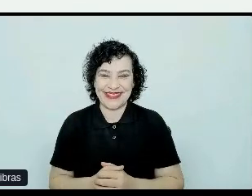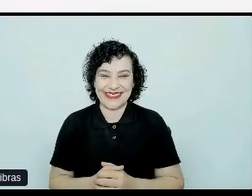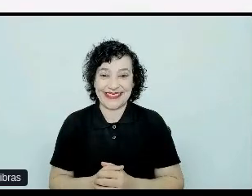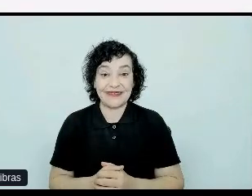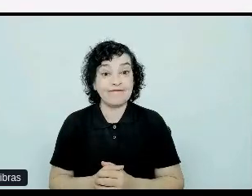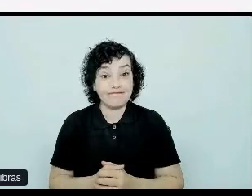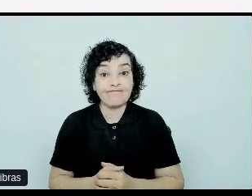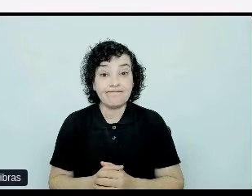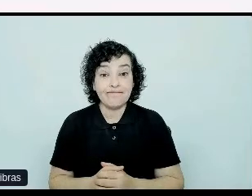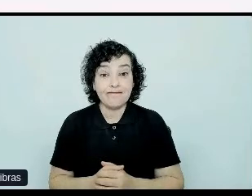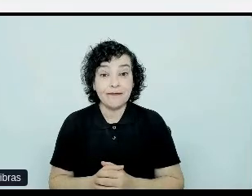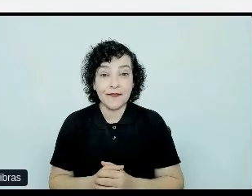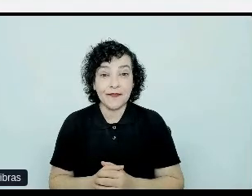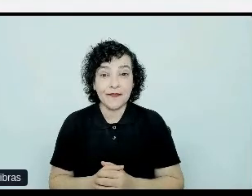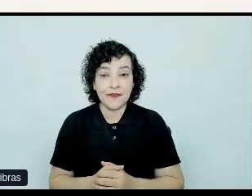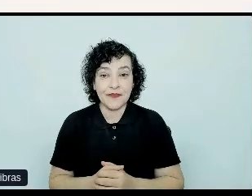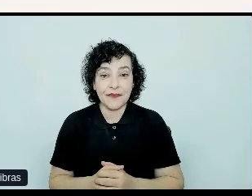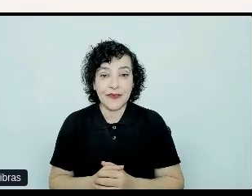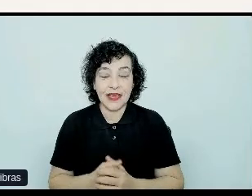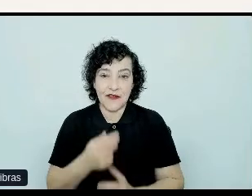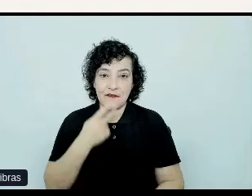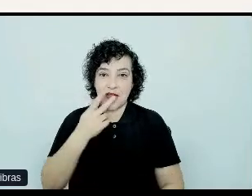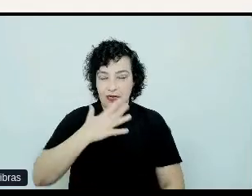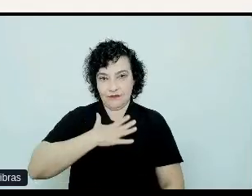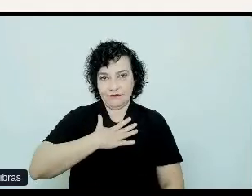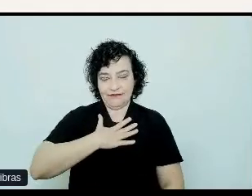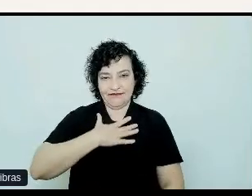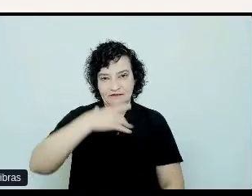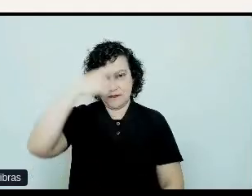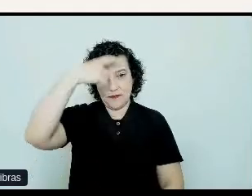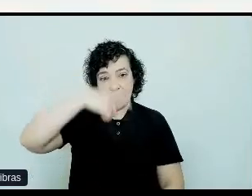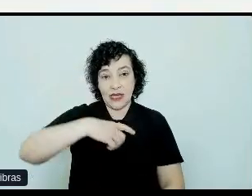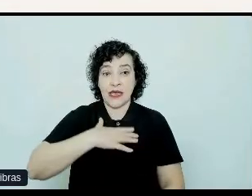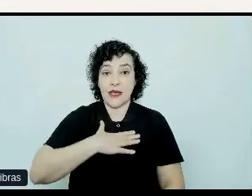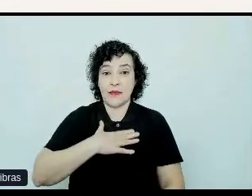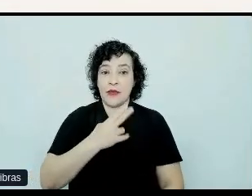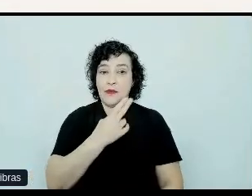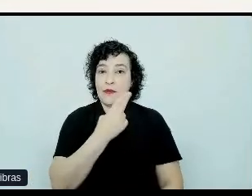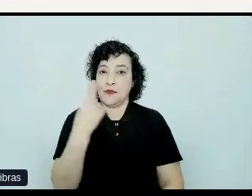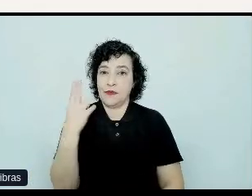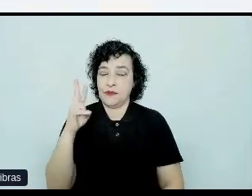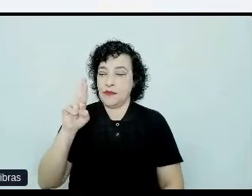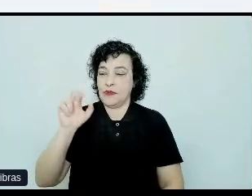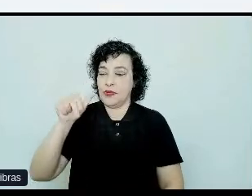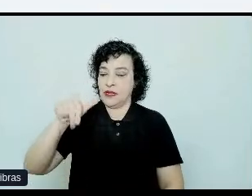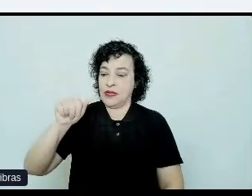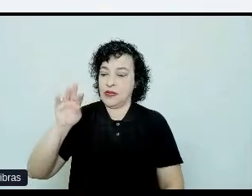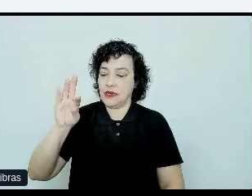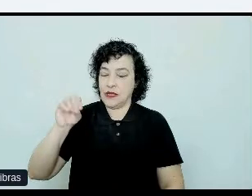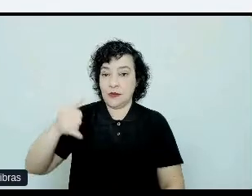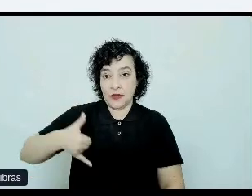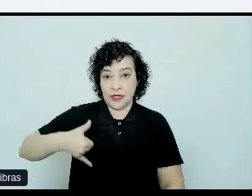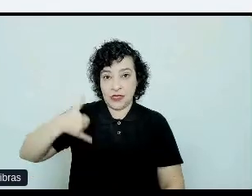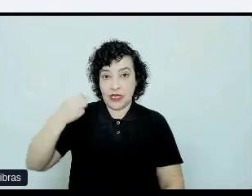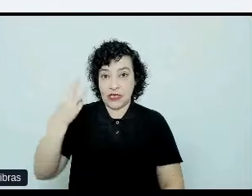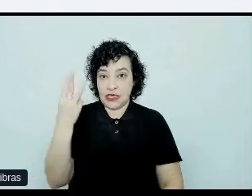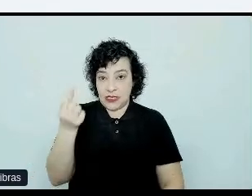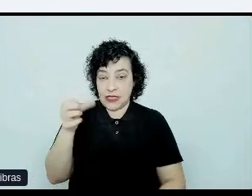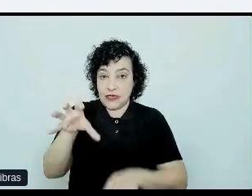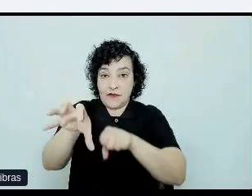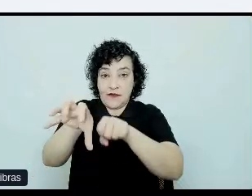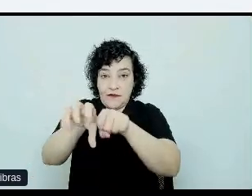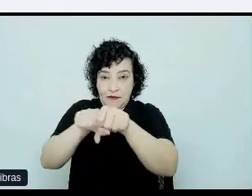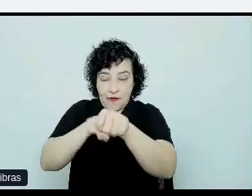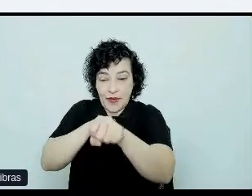Assim, acho que falando um pouco sobre mim, eu sou o Renato Alves, né? Eu tenho 36 anos, eu sou formado em análise